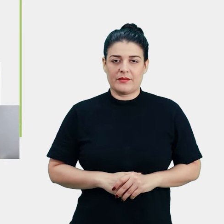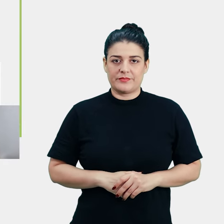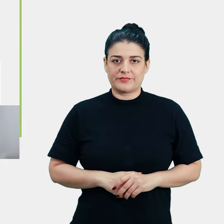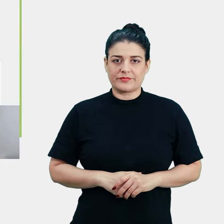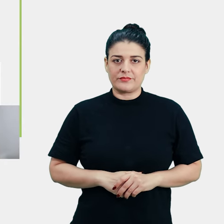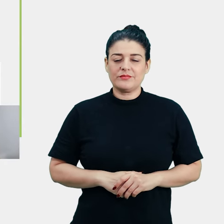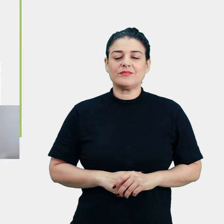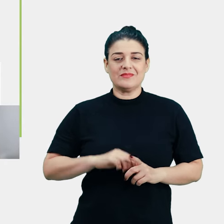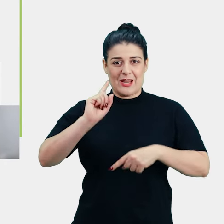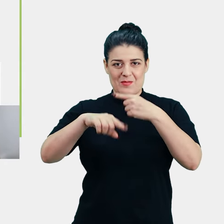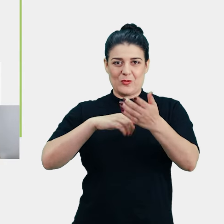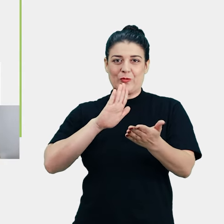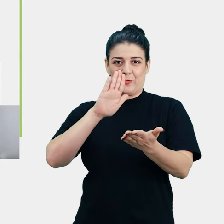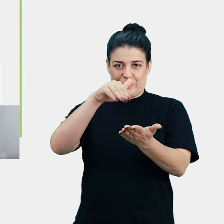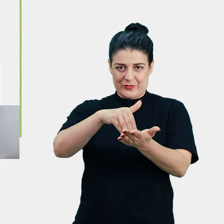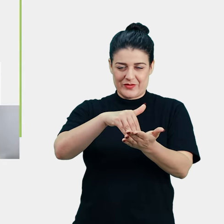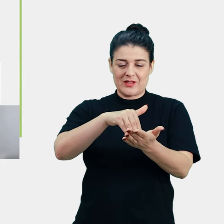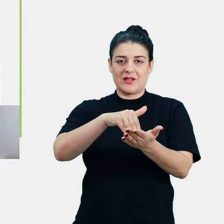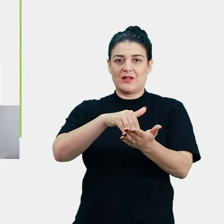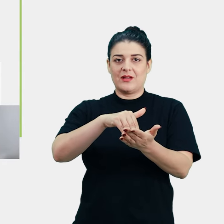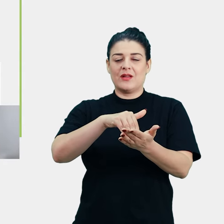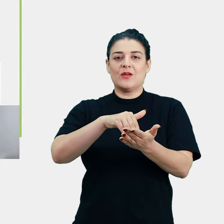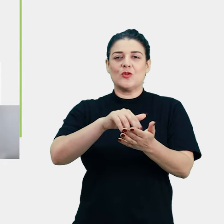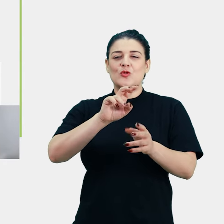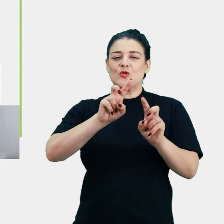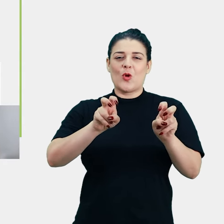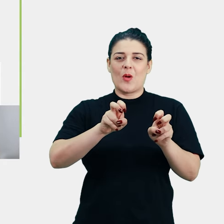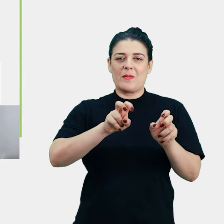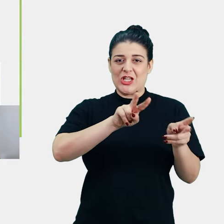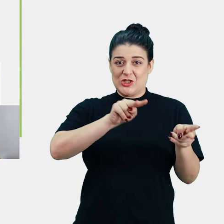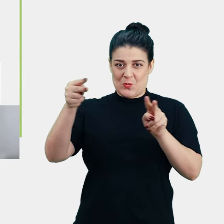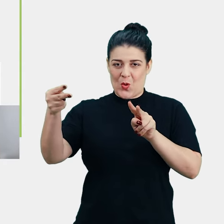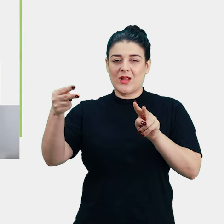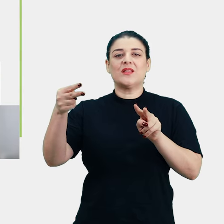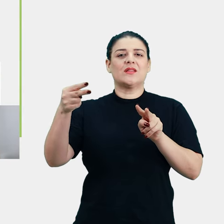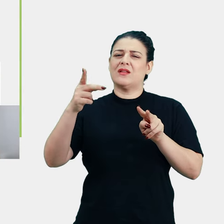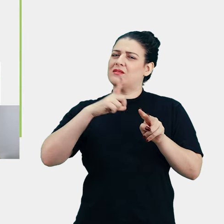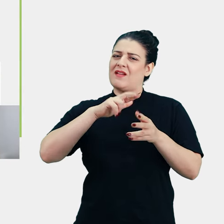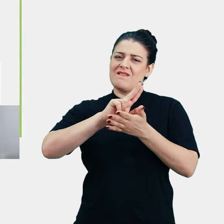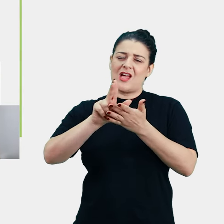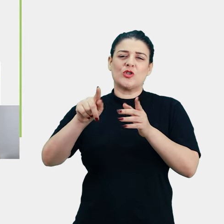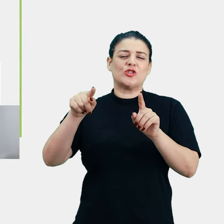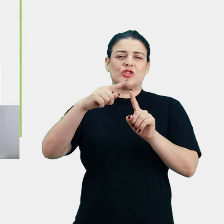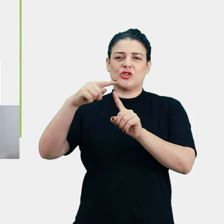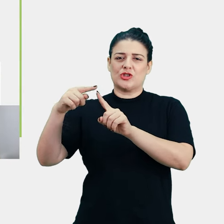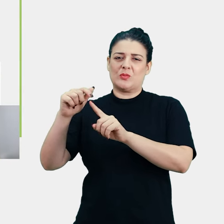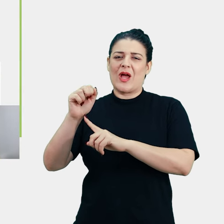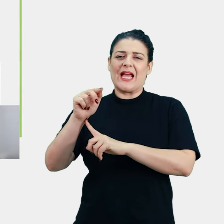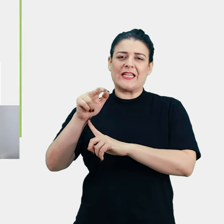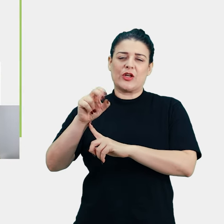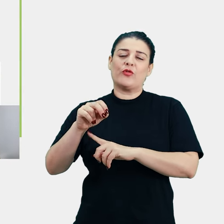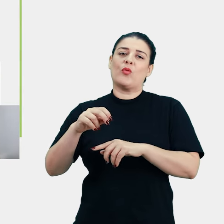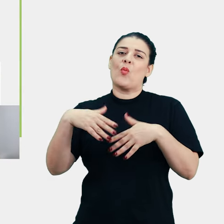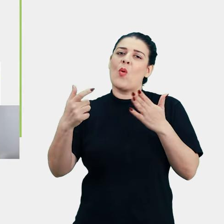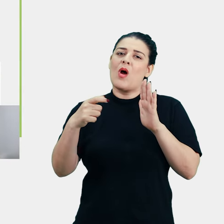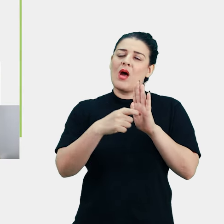E aí no final, quando eu falo em exportar, a gente pode exportar em diferentes arquivos para você trabalhar com